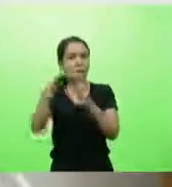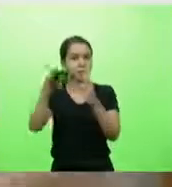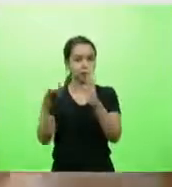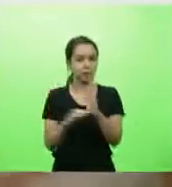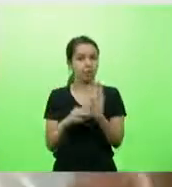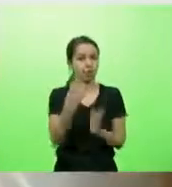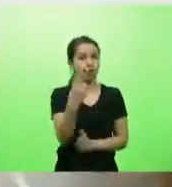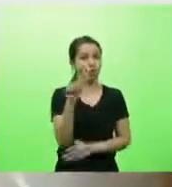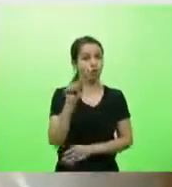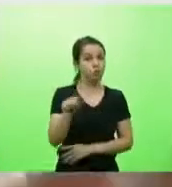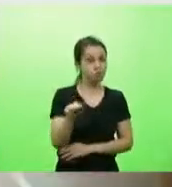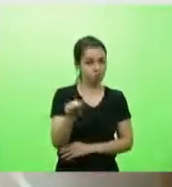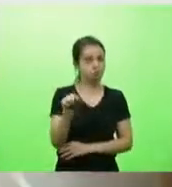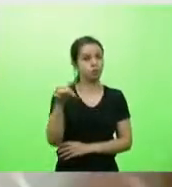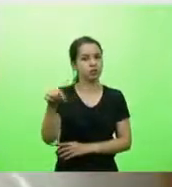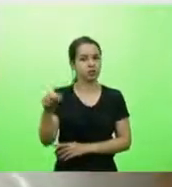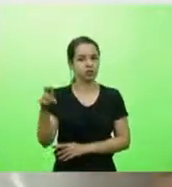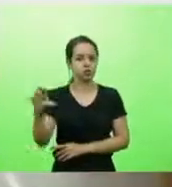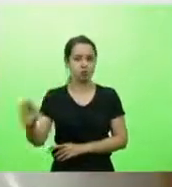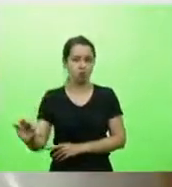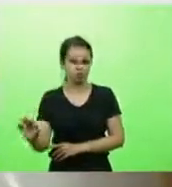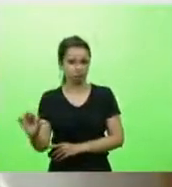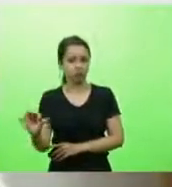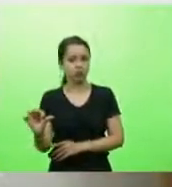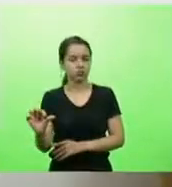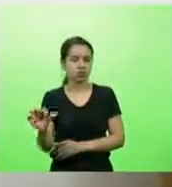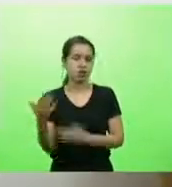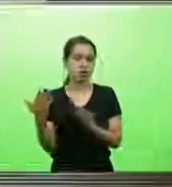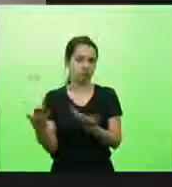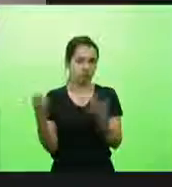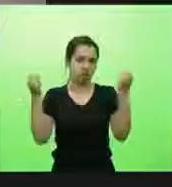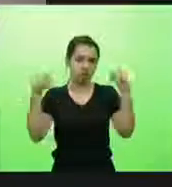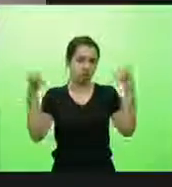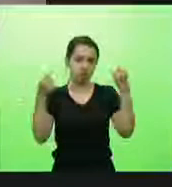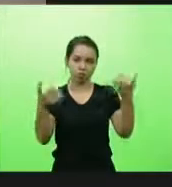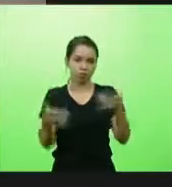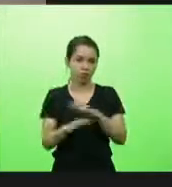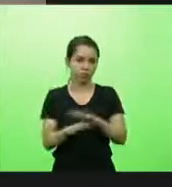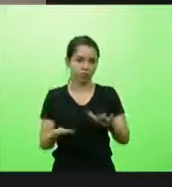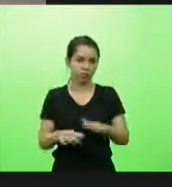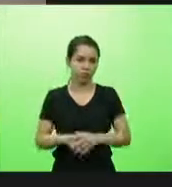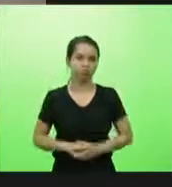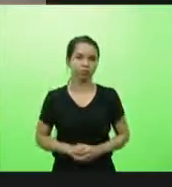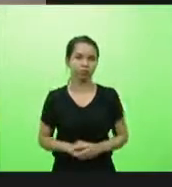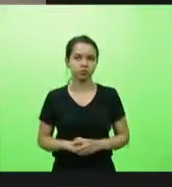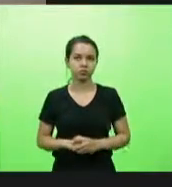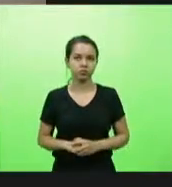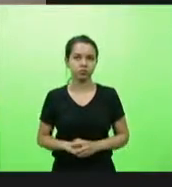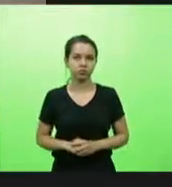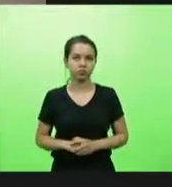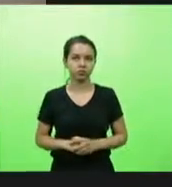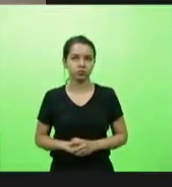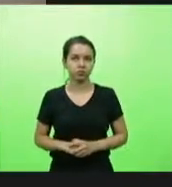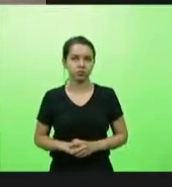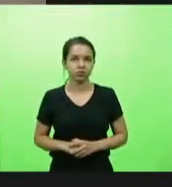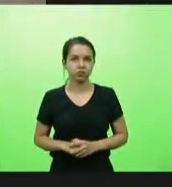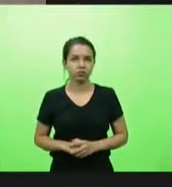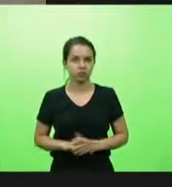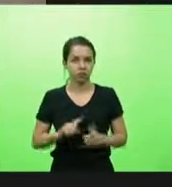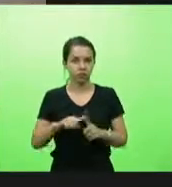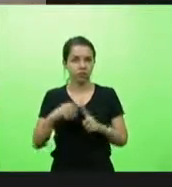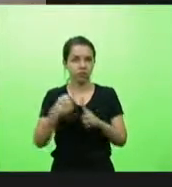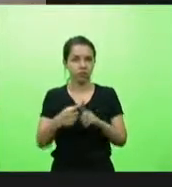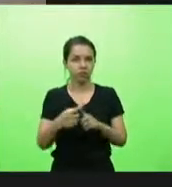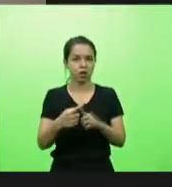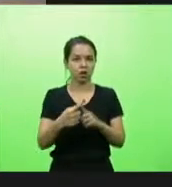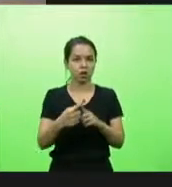2.779. Só quero trazer o exemplo de Chapecó. Obrigada. Mais um minuto, senhor presidente, para que eu possa encerrar. Mais dois minutos,